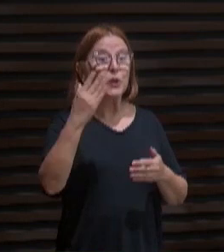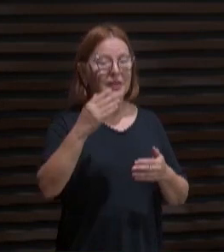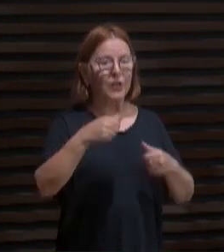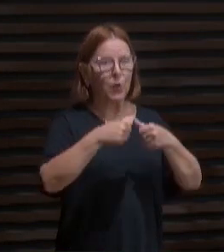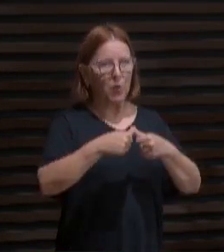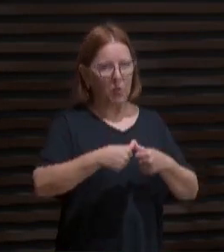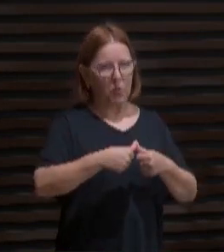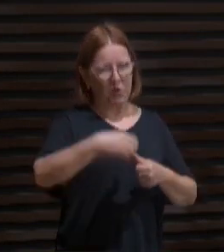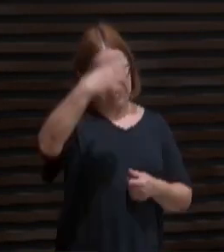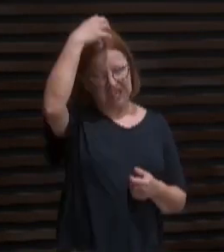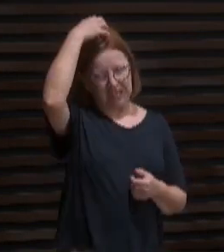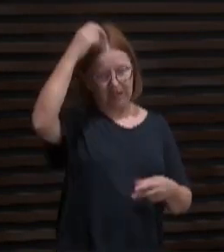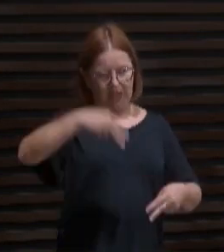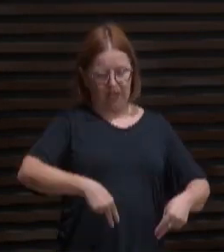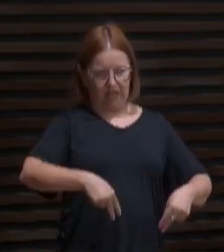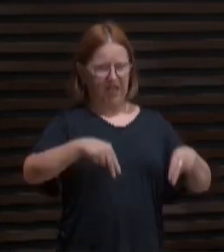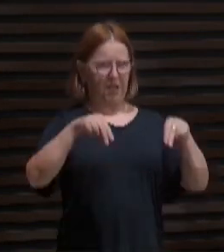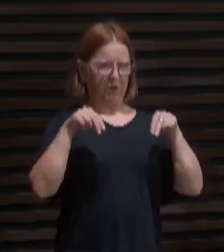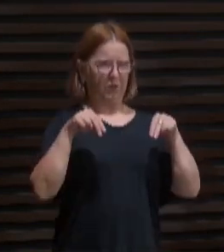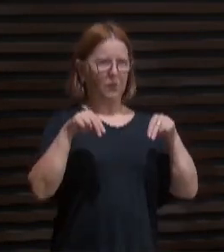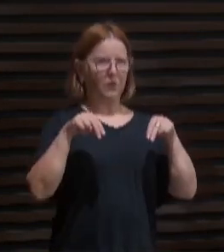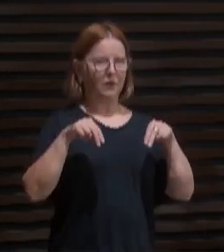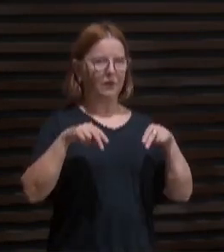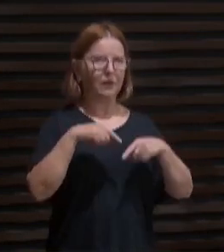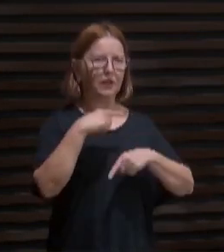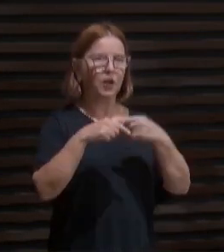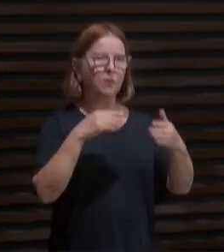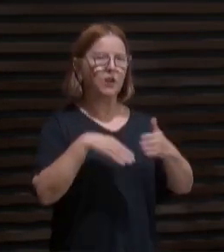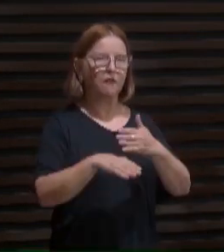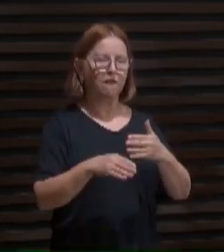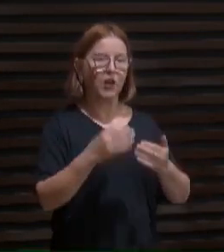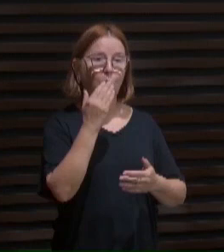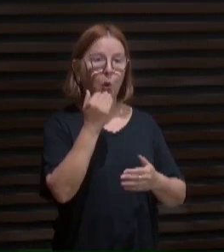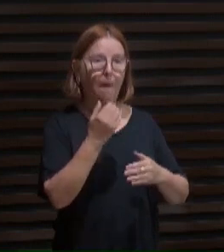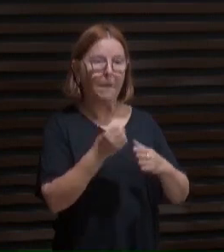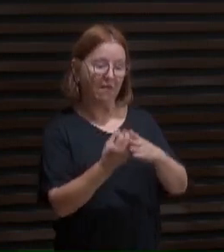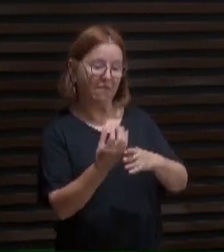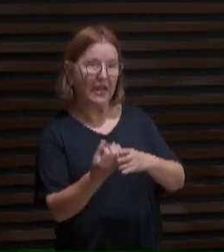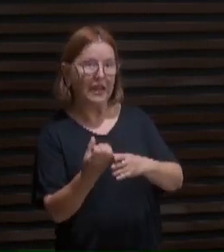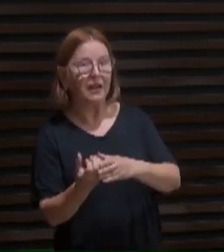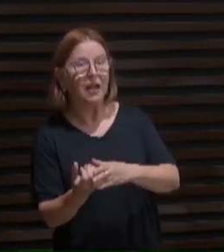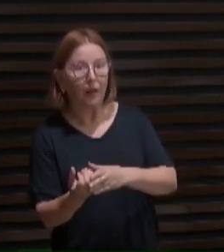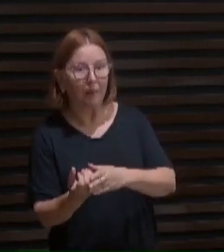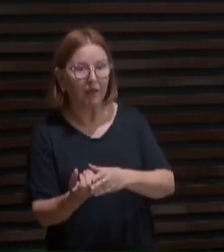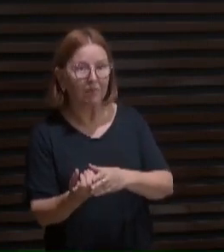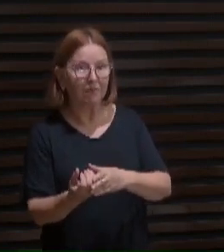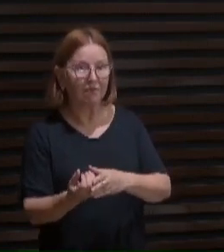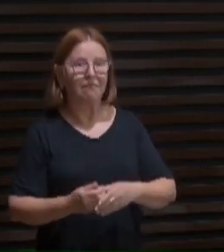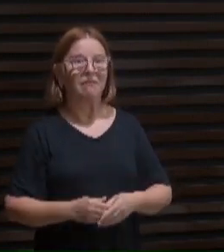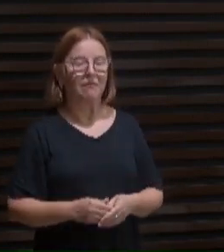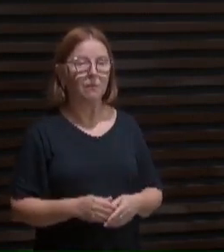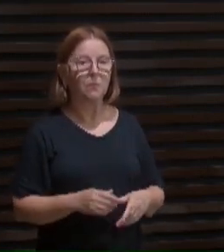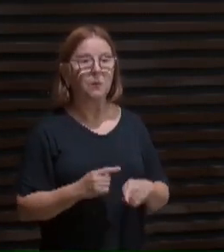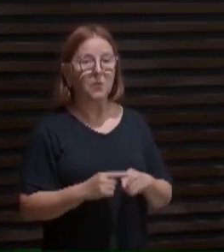sentir o orvalho e os seus pelos crescerem como animais, porque quem pensa que é